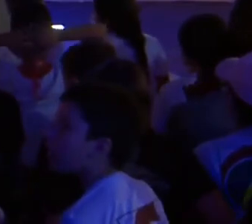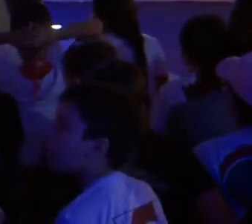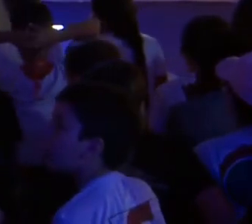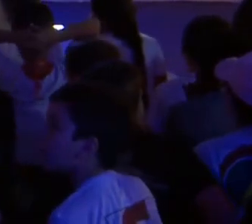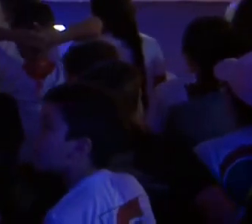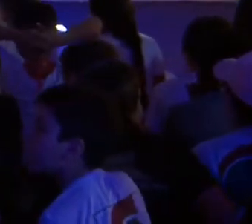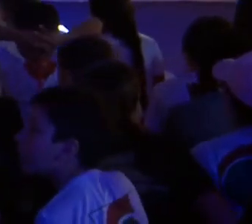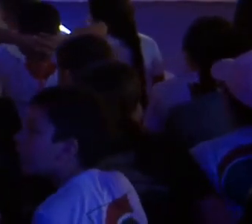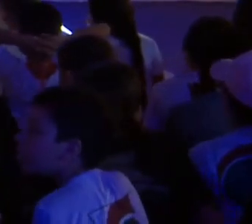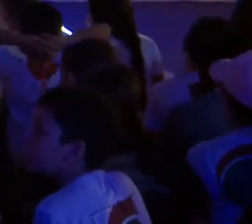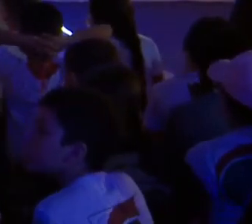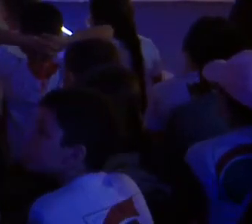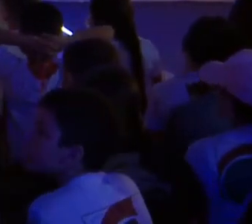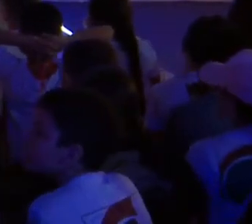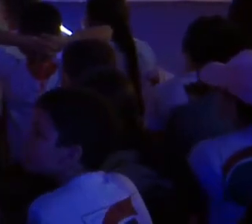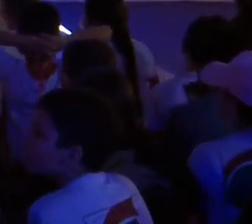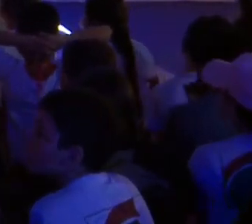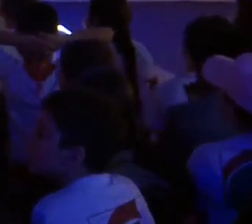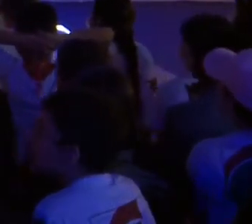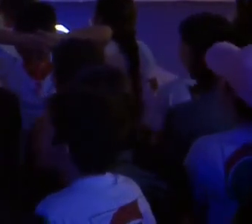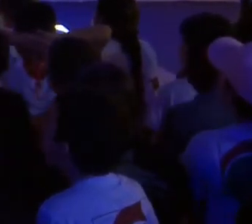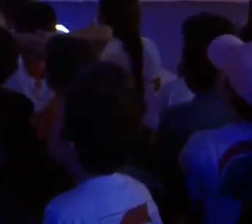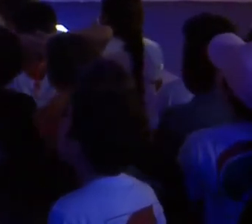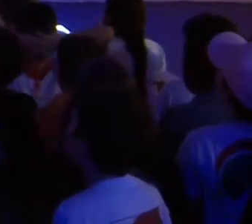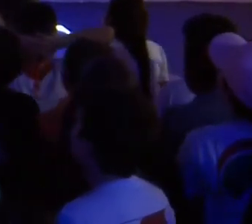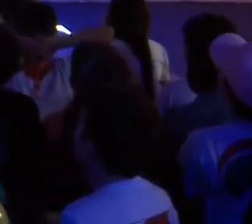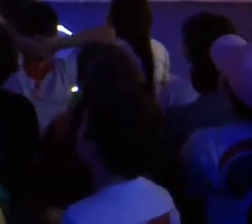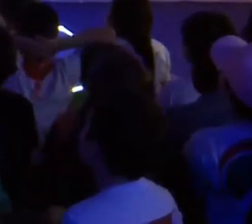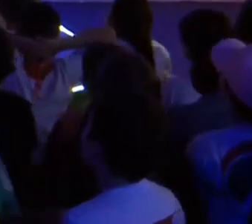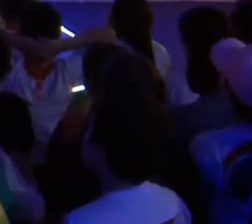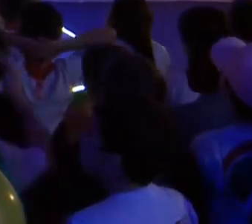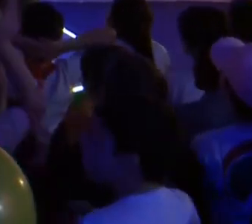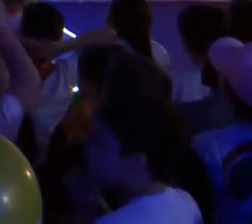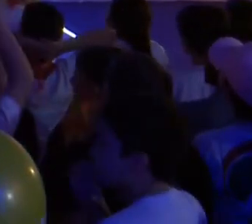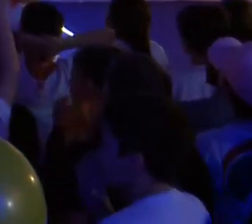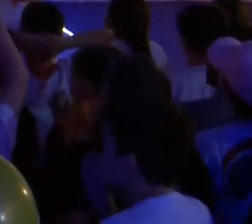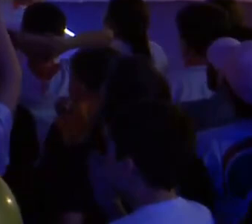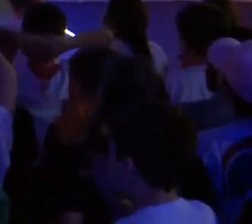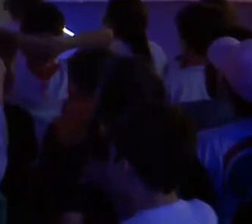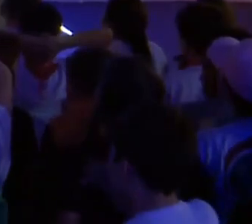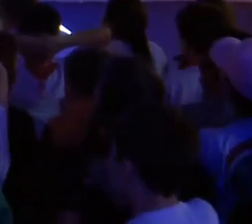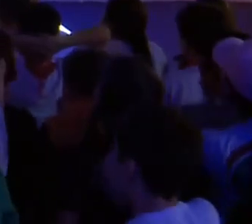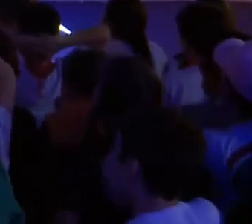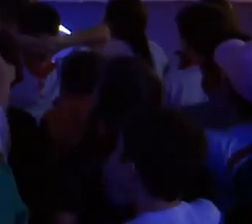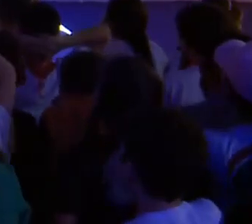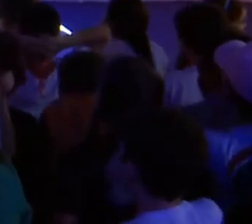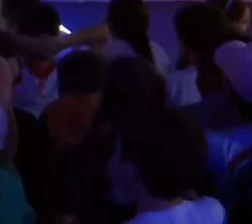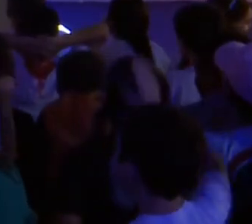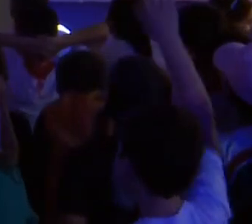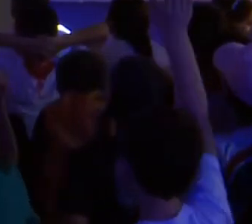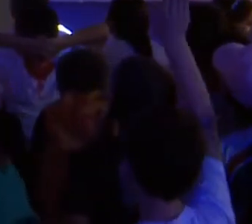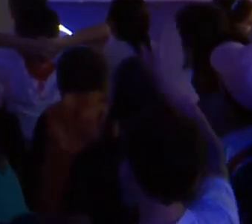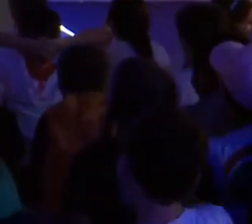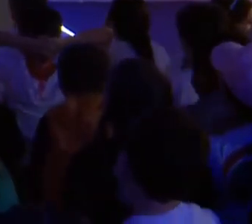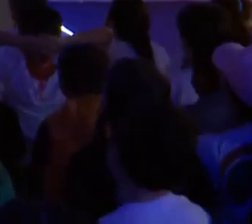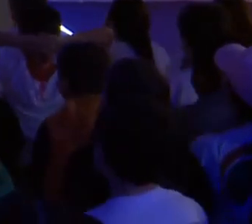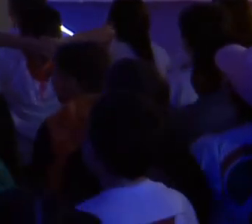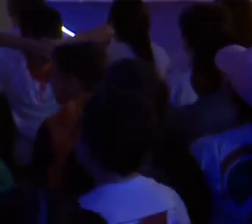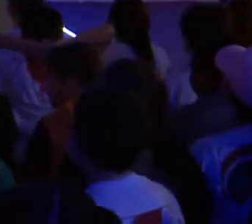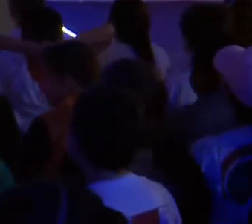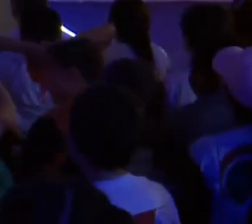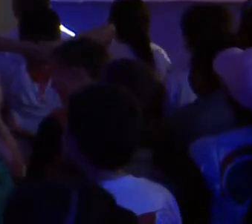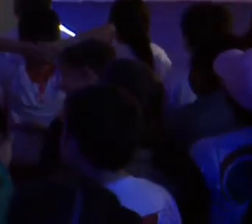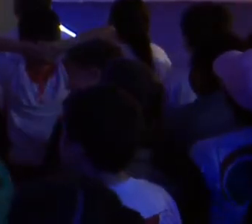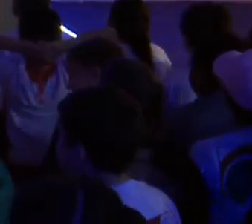e mulheres fantasiados também de personagens do livro. O lançamento conta com a presença de inúmeras crianças de cores,